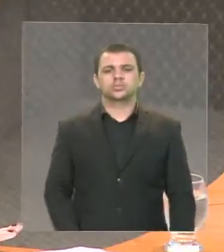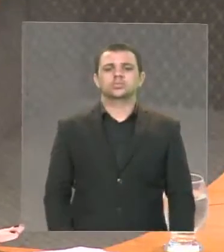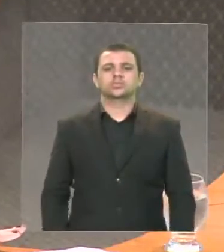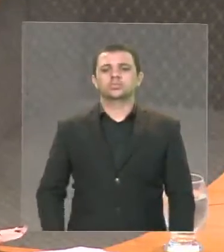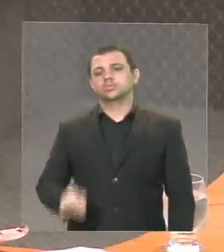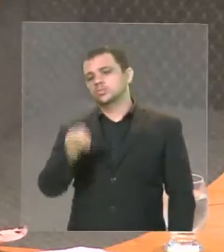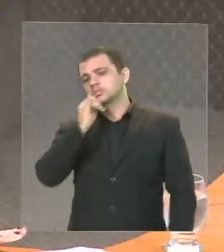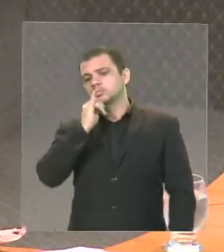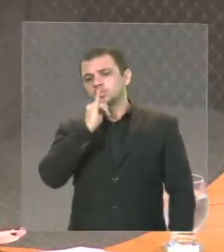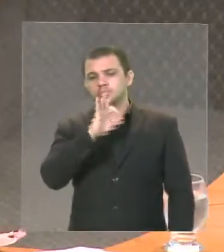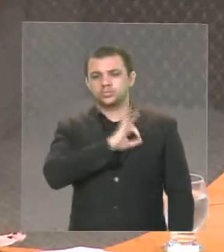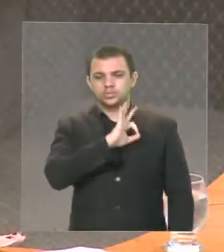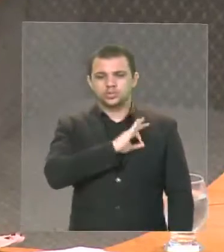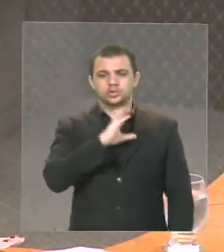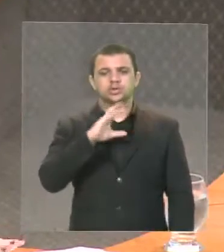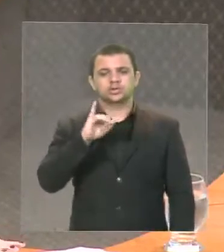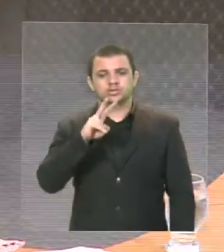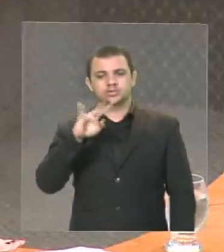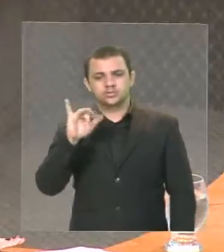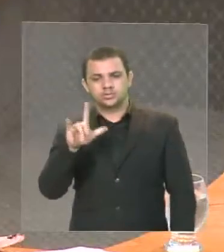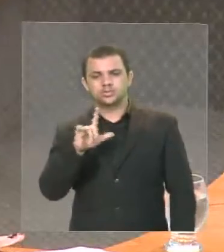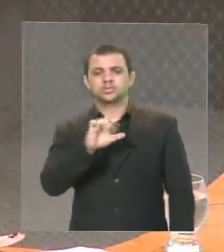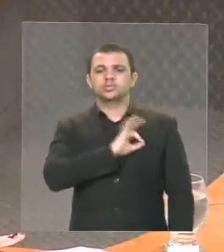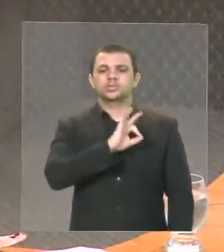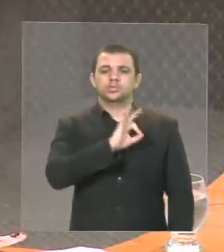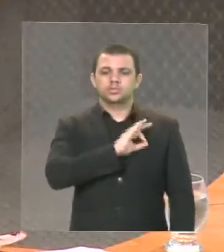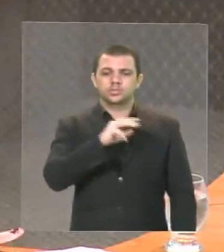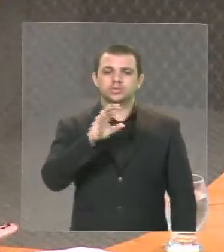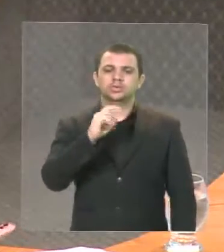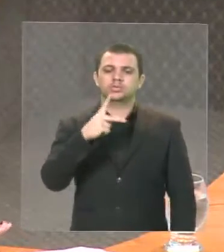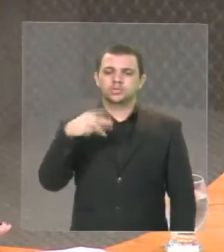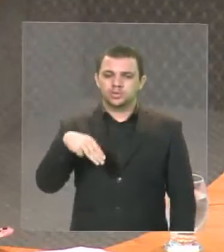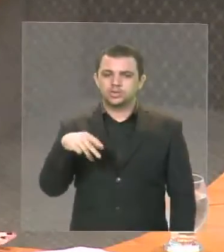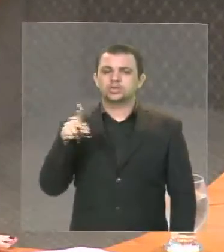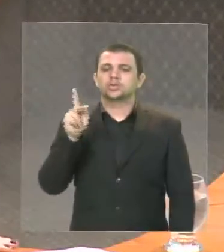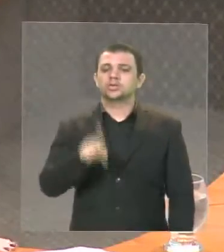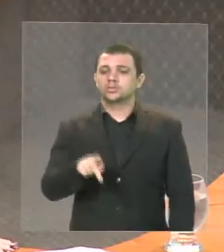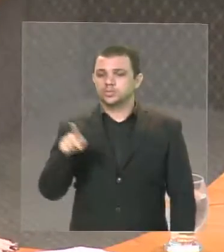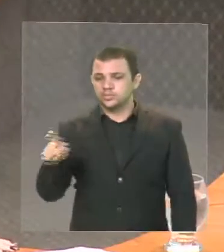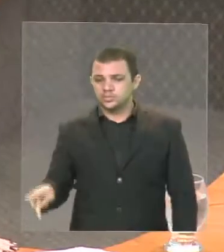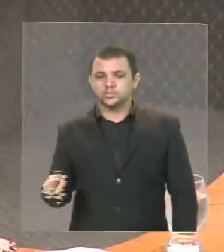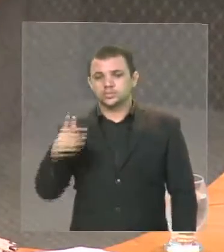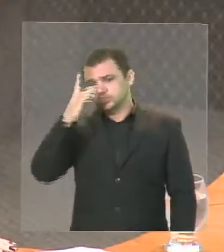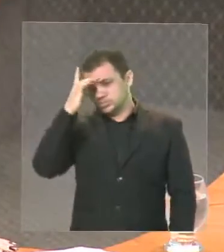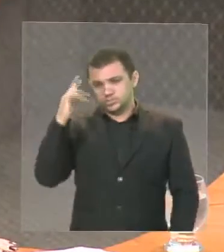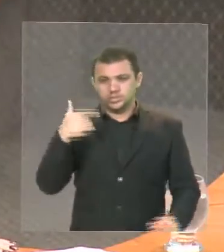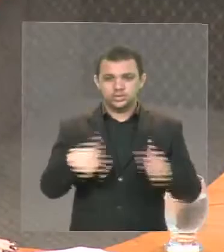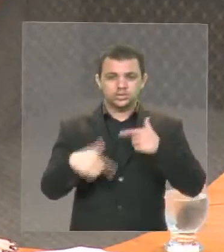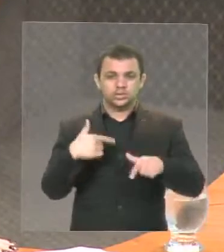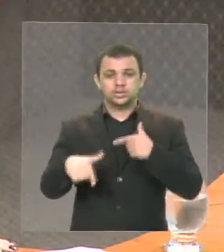como a Polícia Civil e Militar, com os professores, com o funcionalismo que não